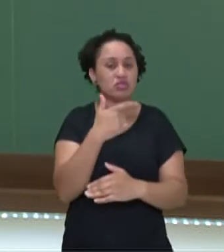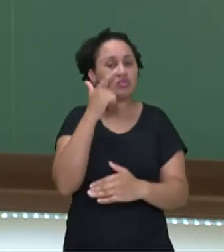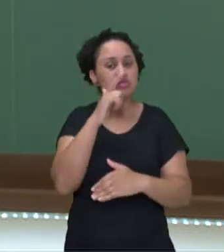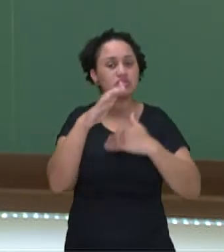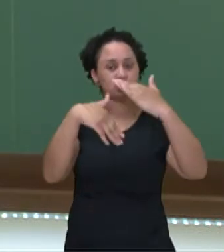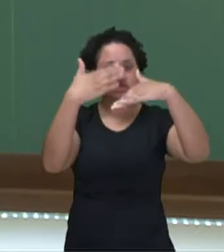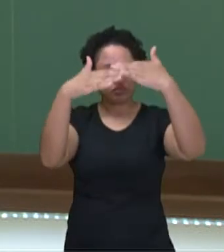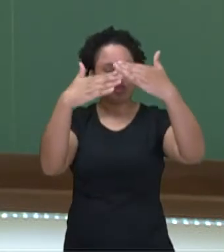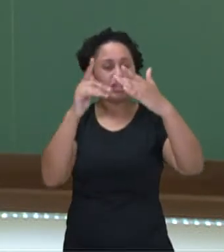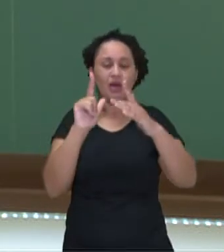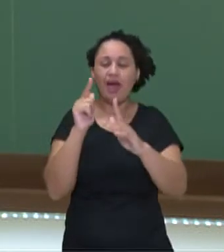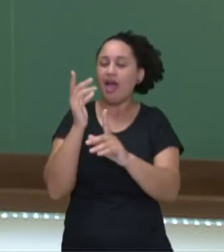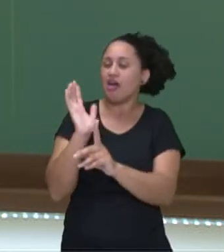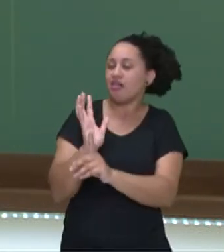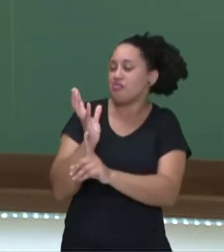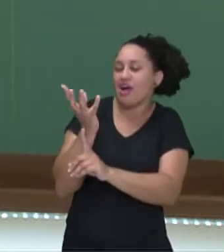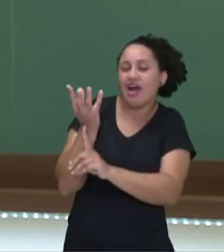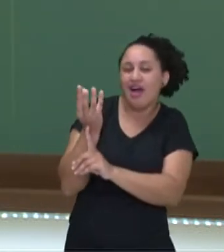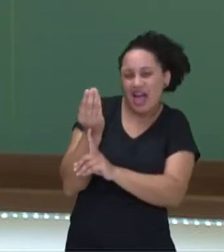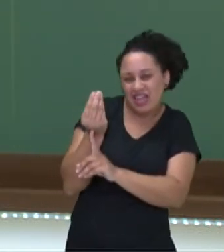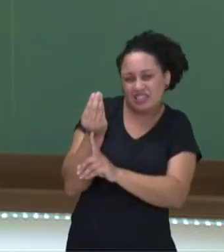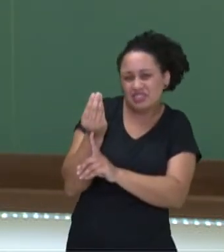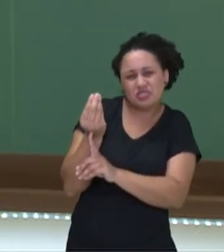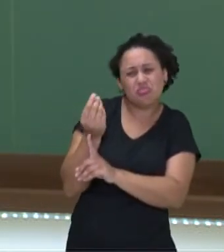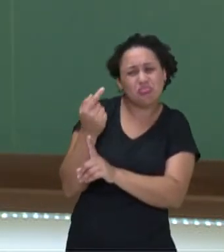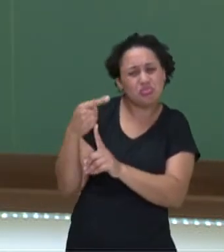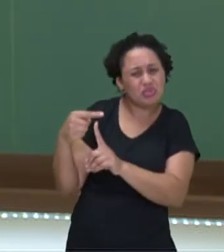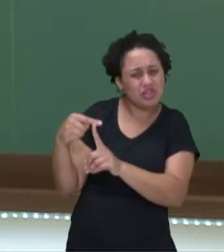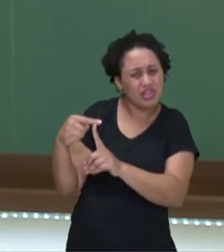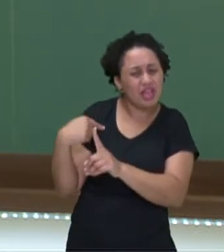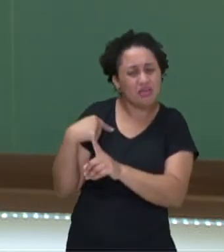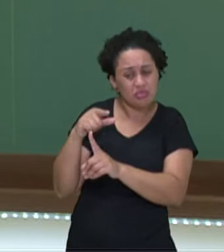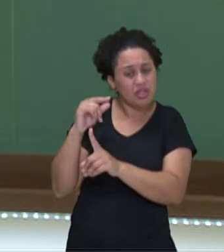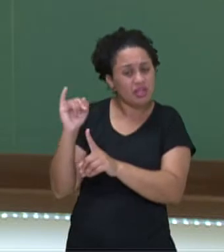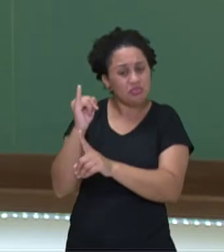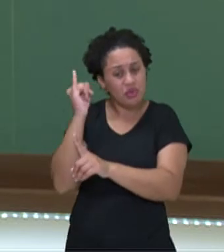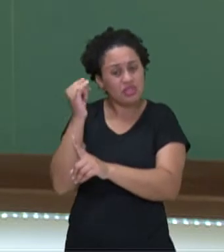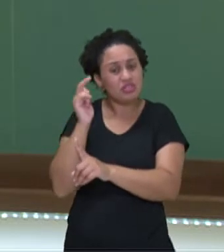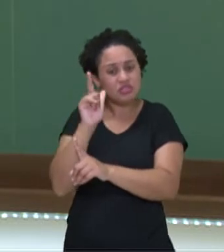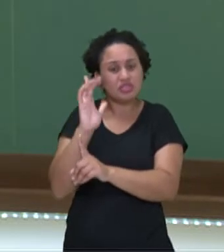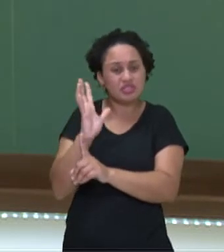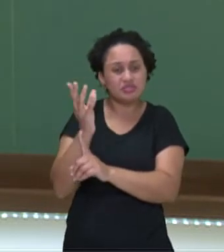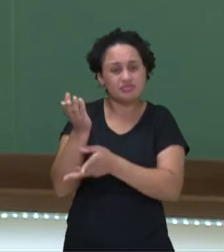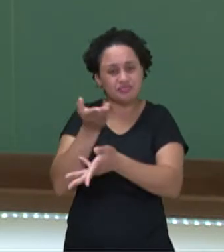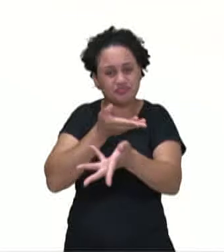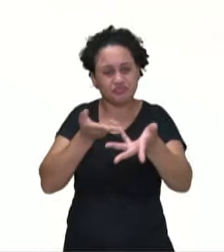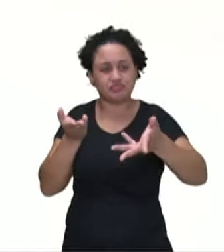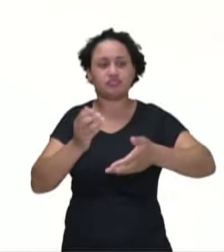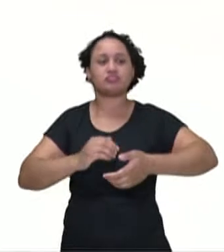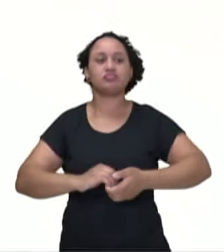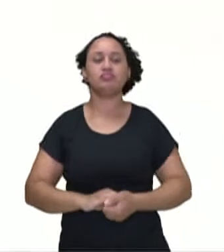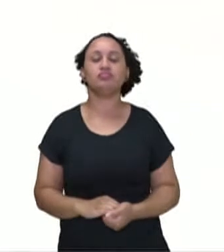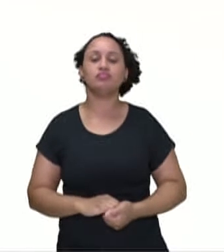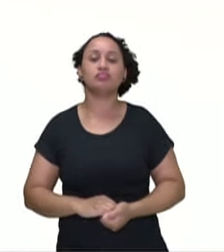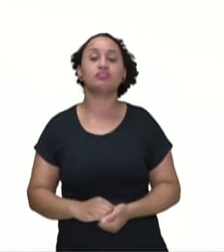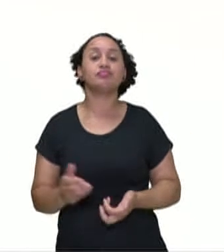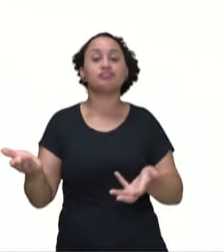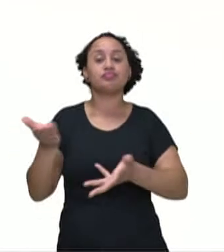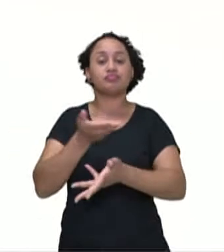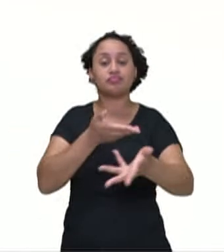é uma arte. Essa arte de conviver é muito importante, tá? Conviver com pessoas